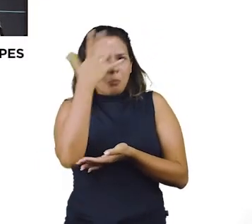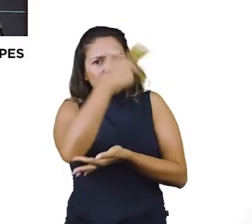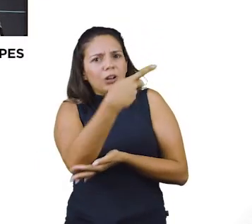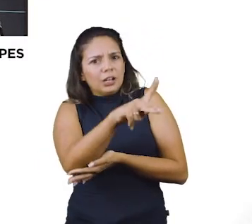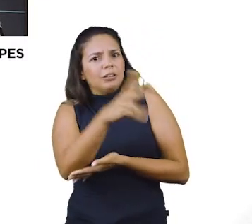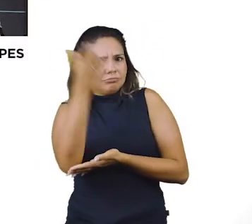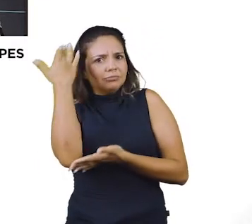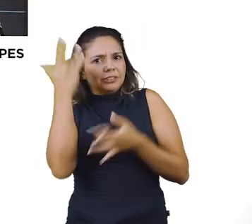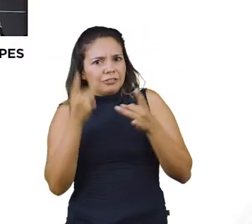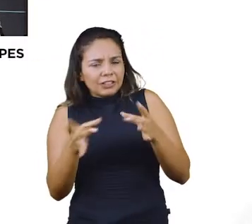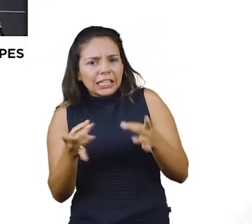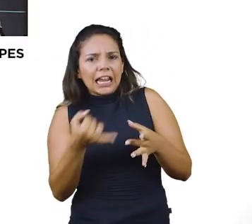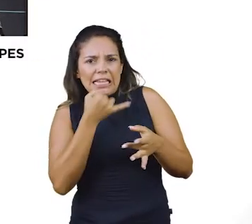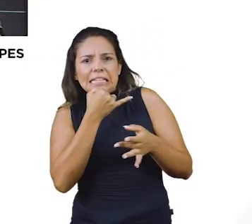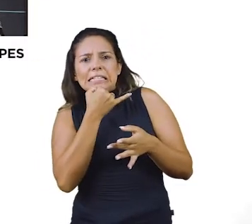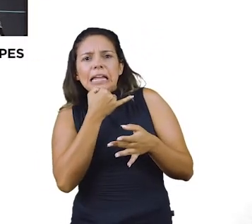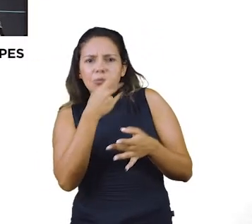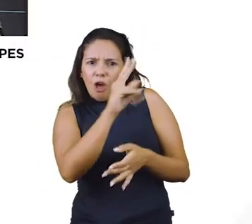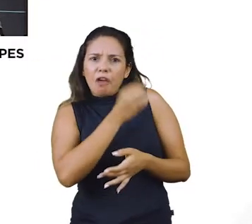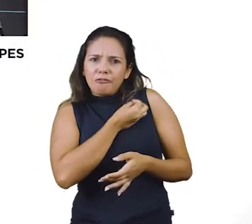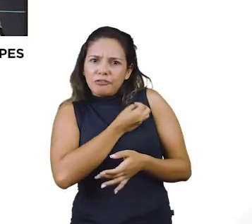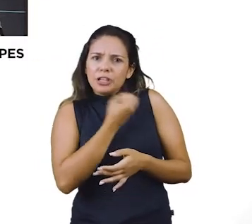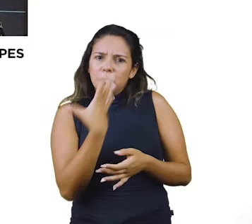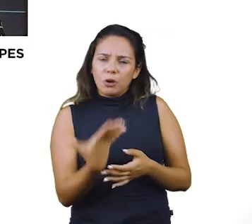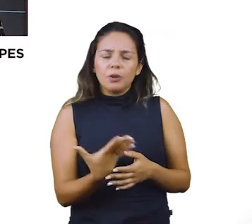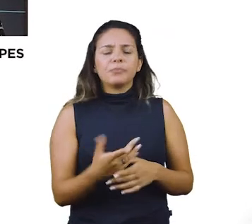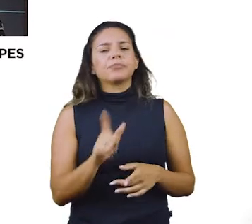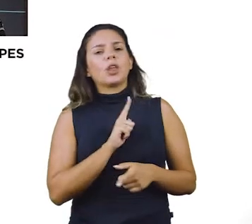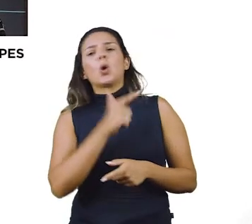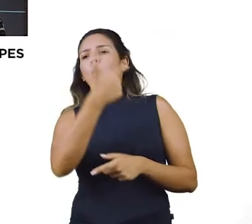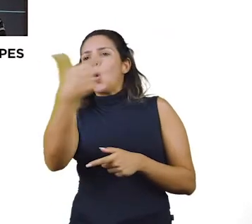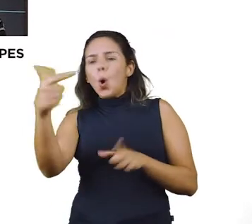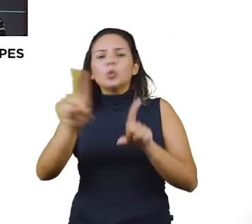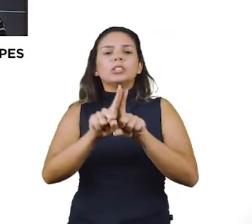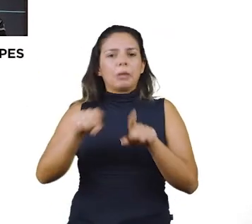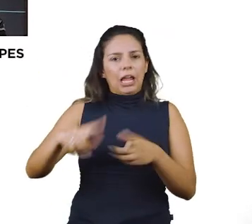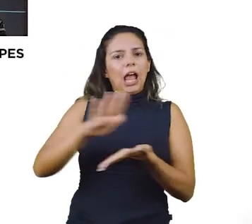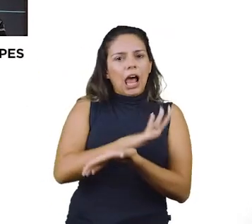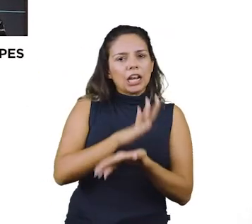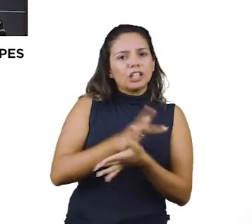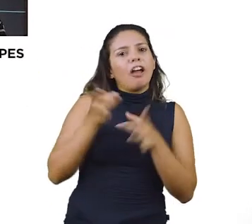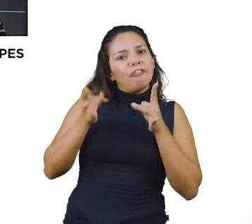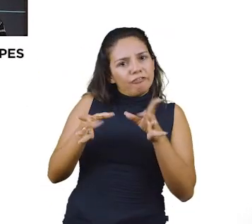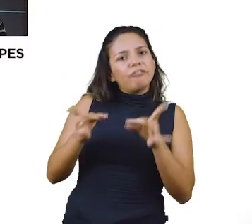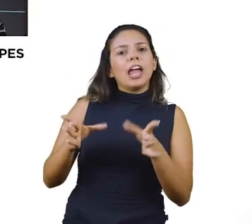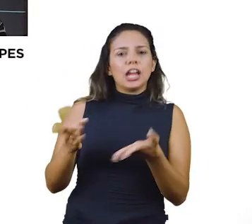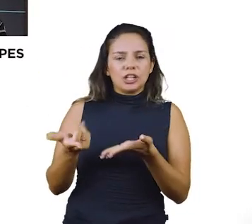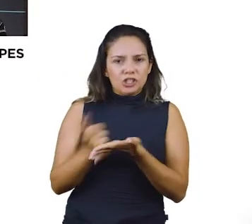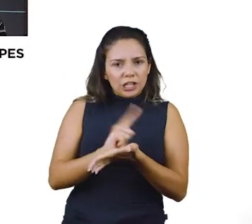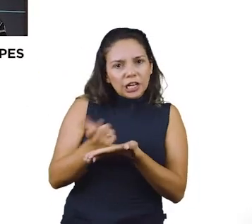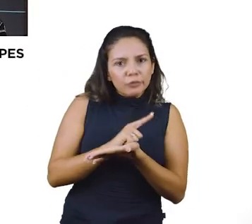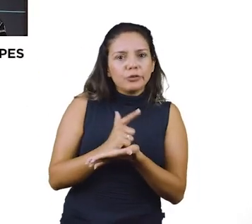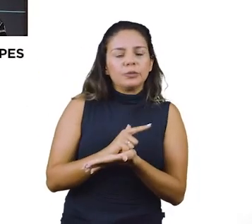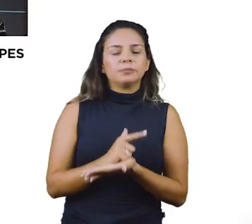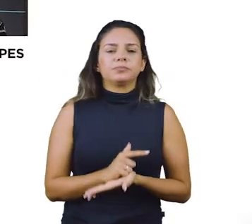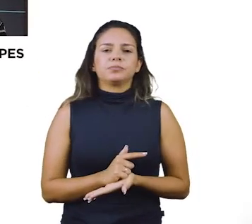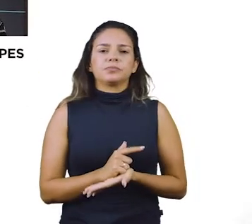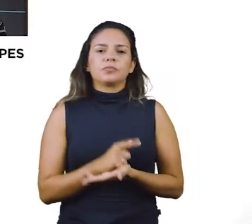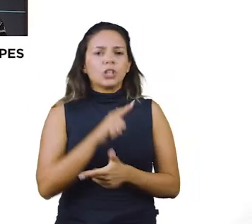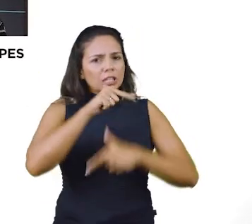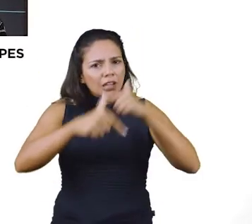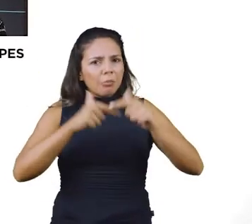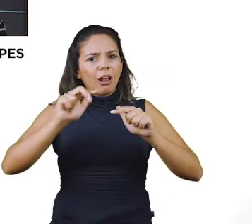também autores nesse trabalho, como Heleno Alves, o Canarim. É um trabalho diferente que te